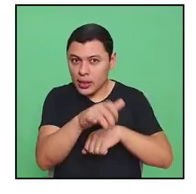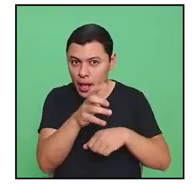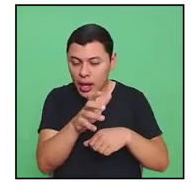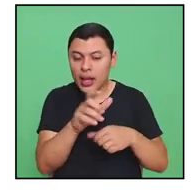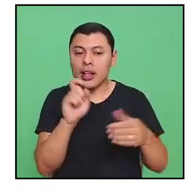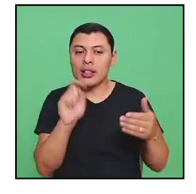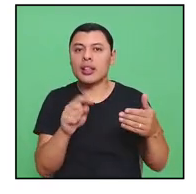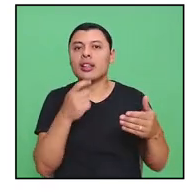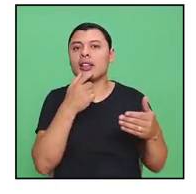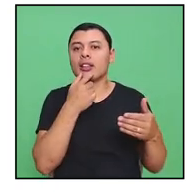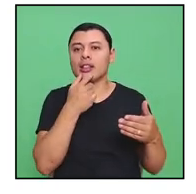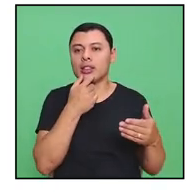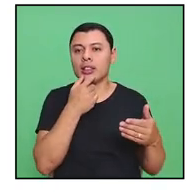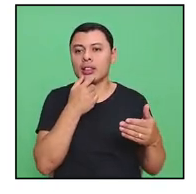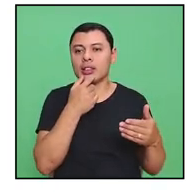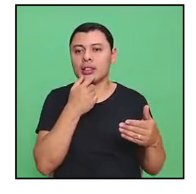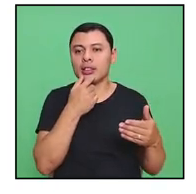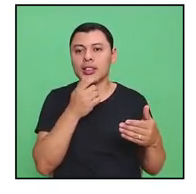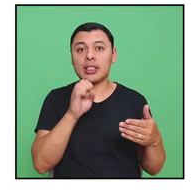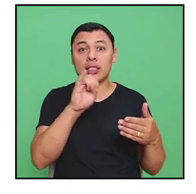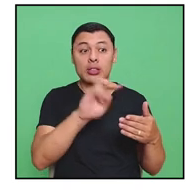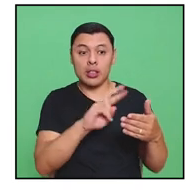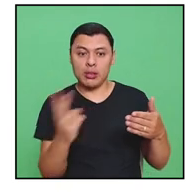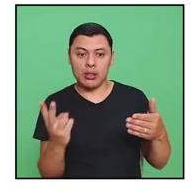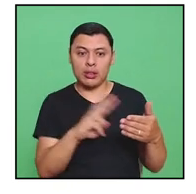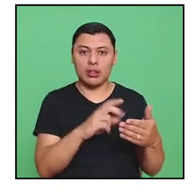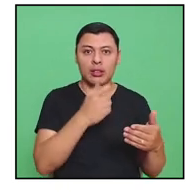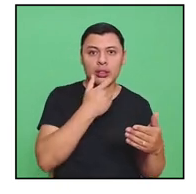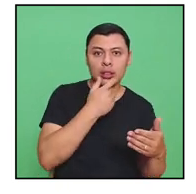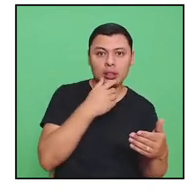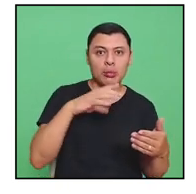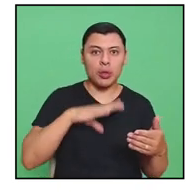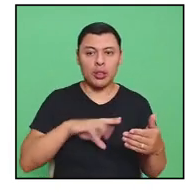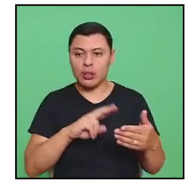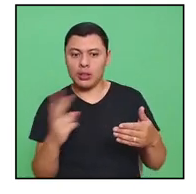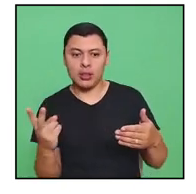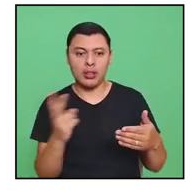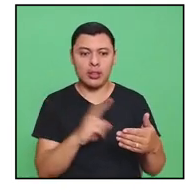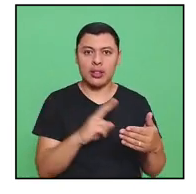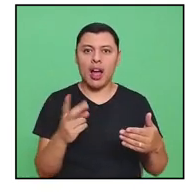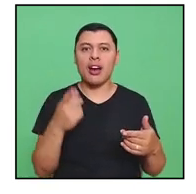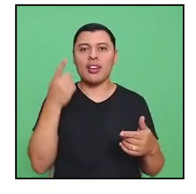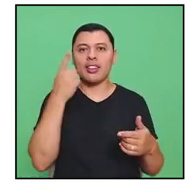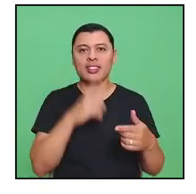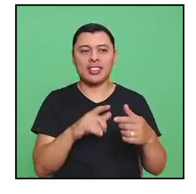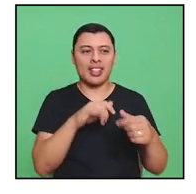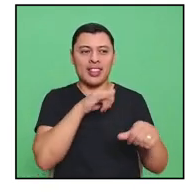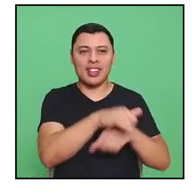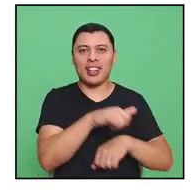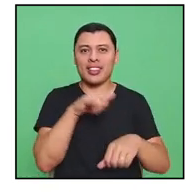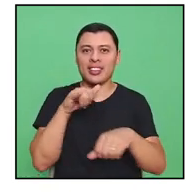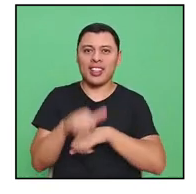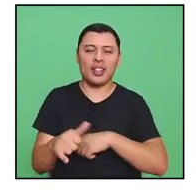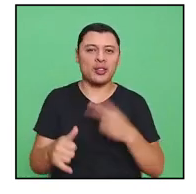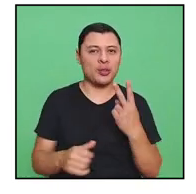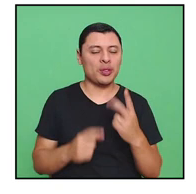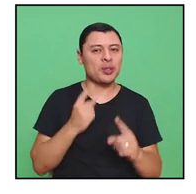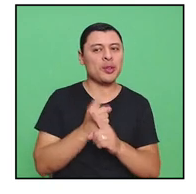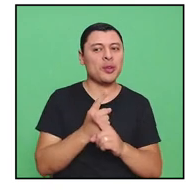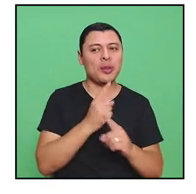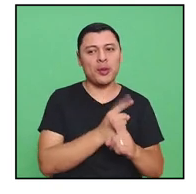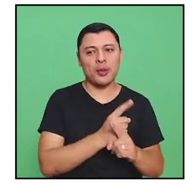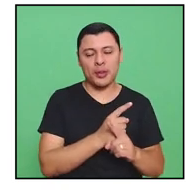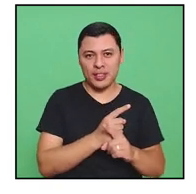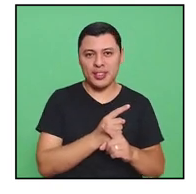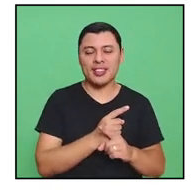inglês. Então, se você fizer esse movimento entre o inglês e o português, você consegue ler essas duas traições, assim, essa traição dupla que ocorre